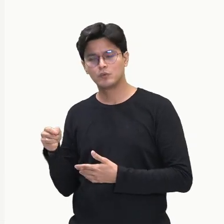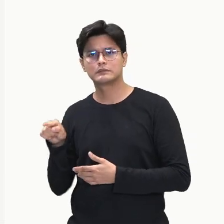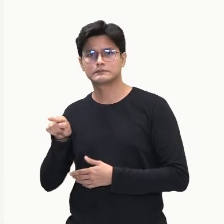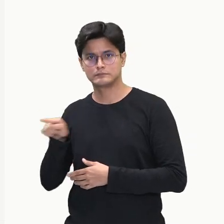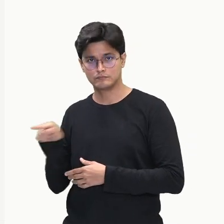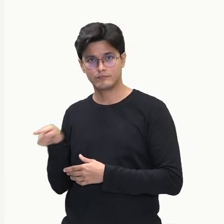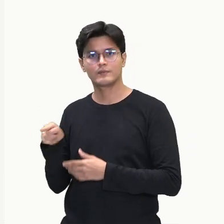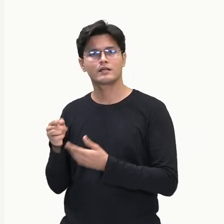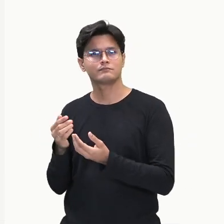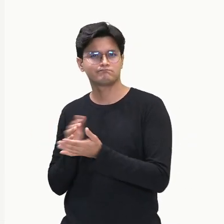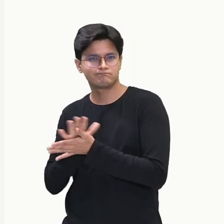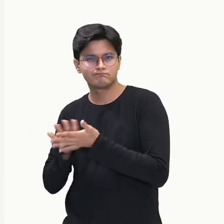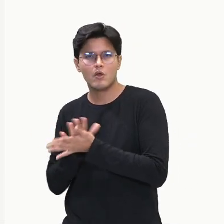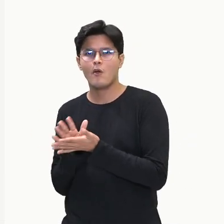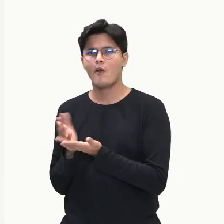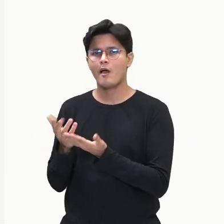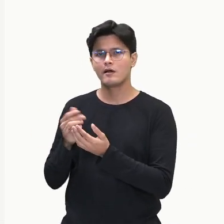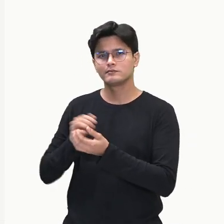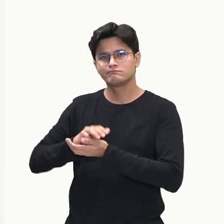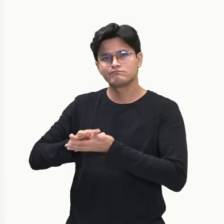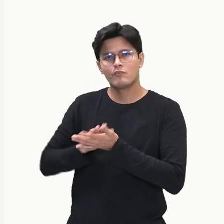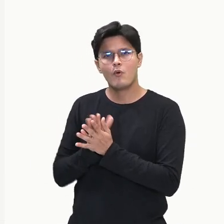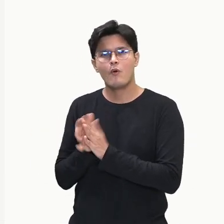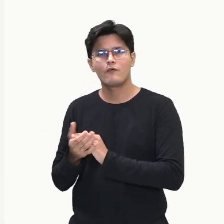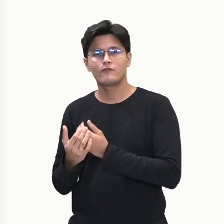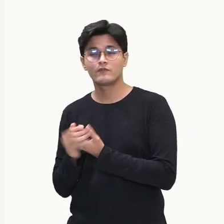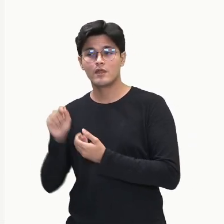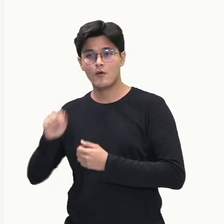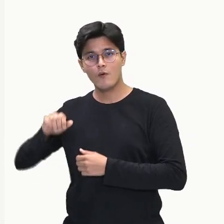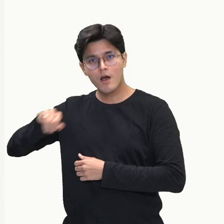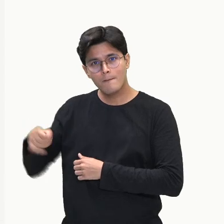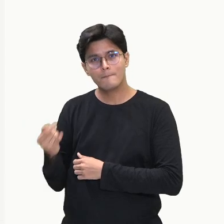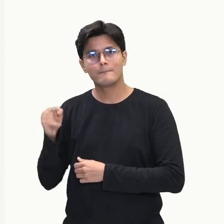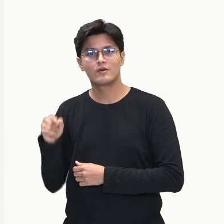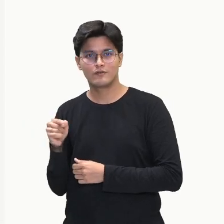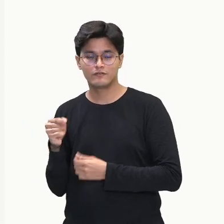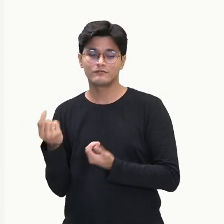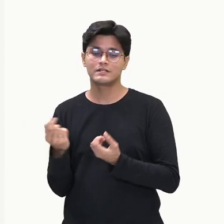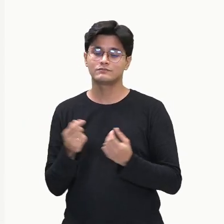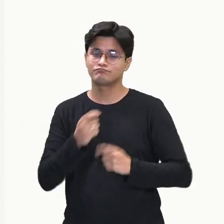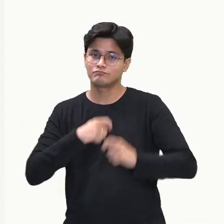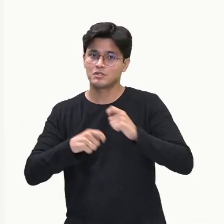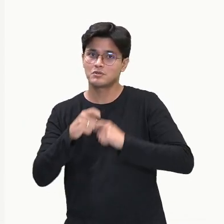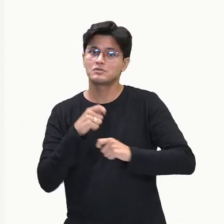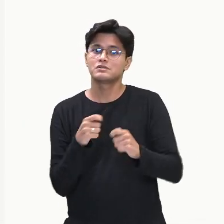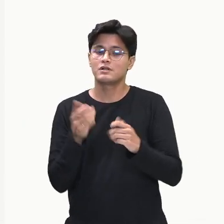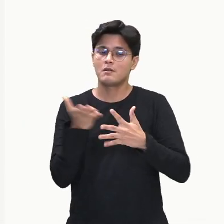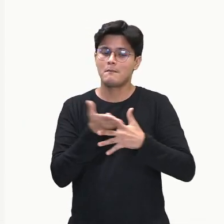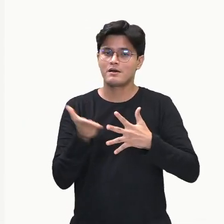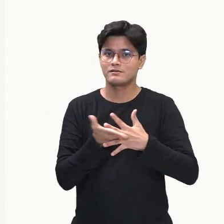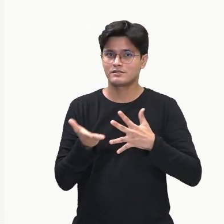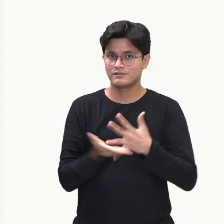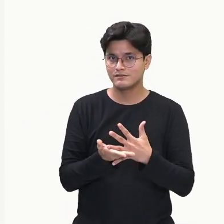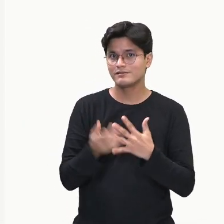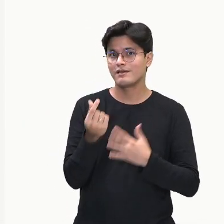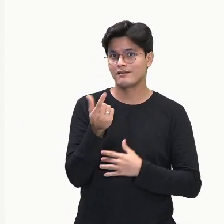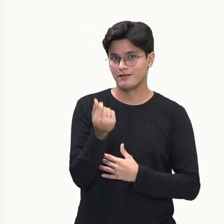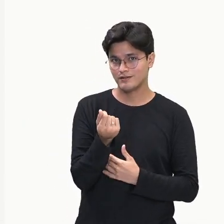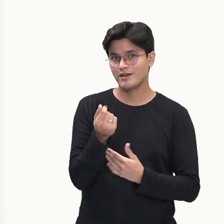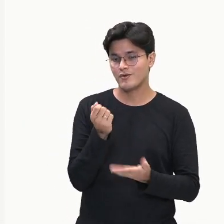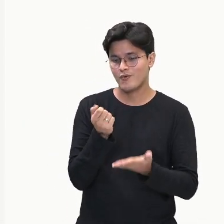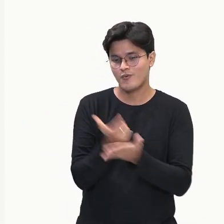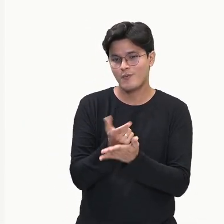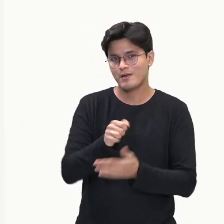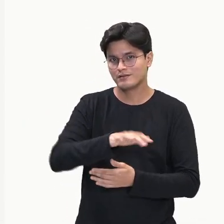imobiliária num lugar invadido e negociando parcelas de terra que não são de suas posses,